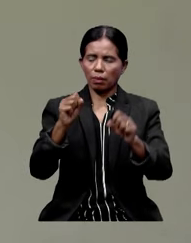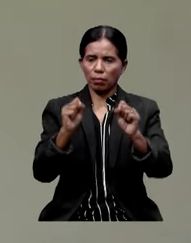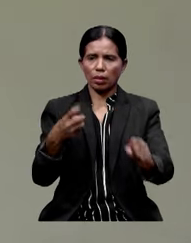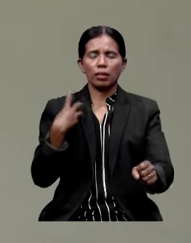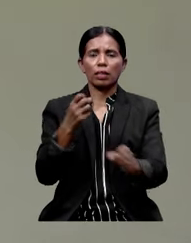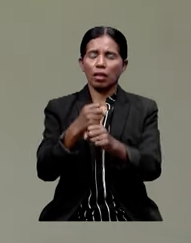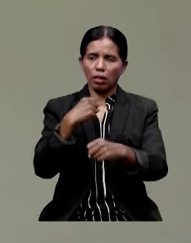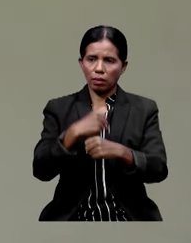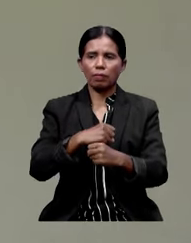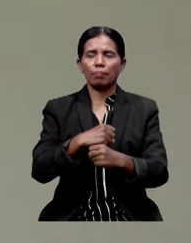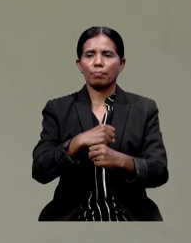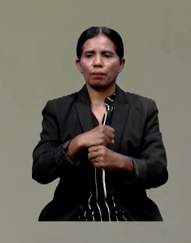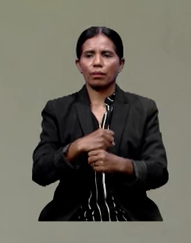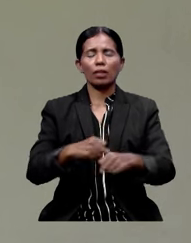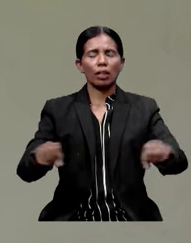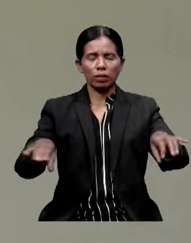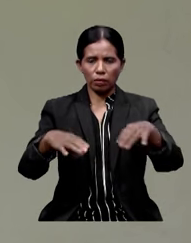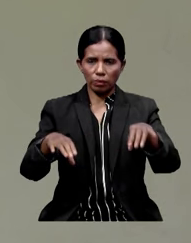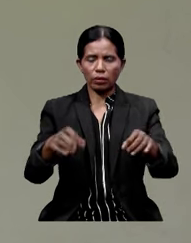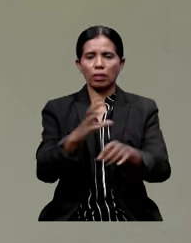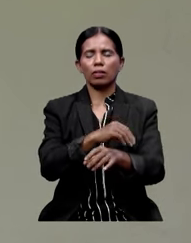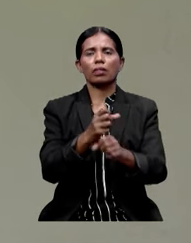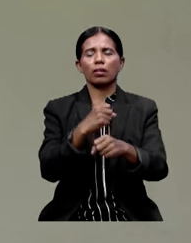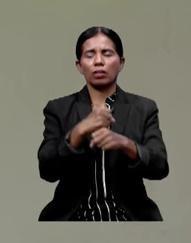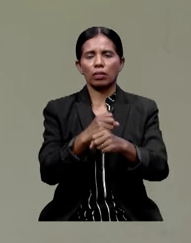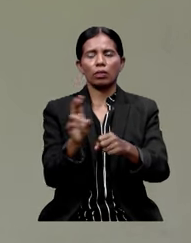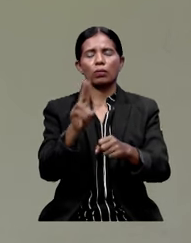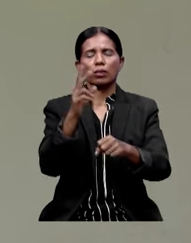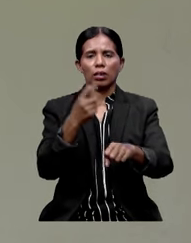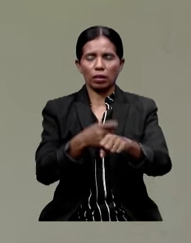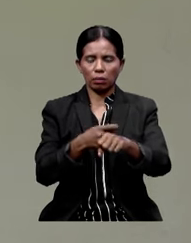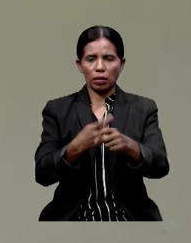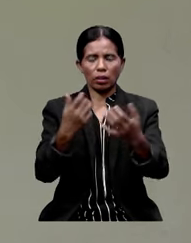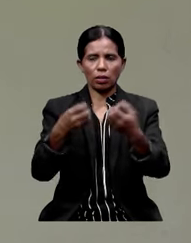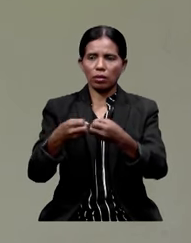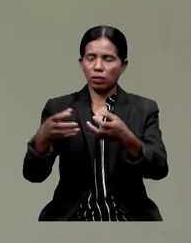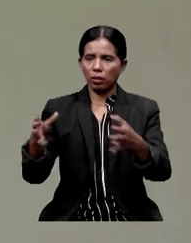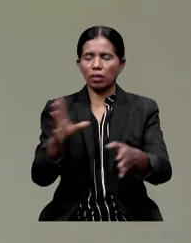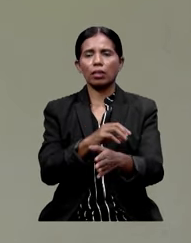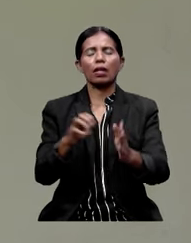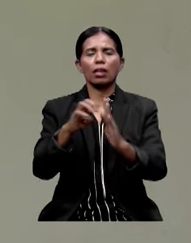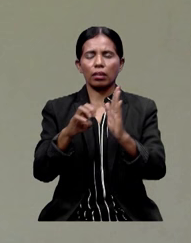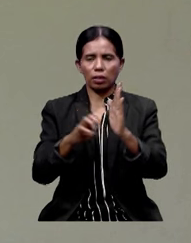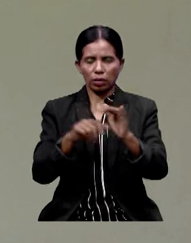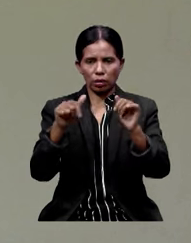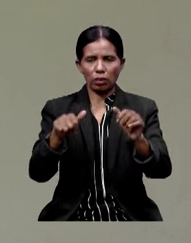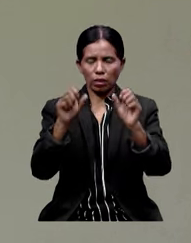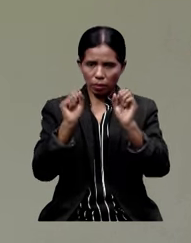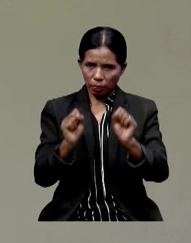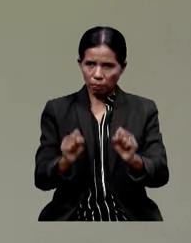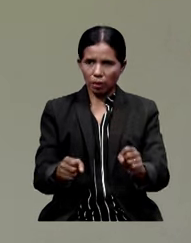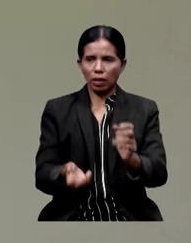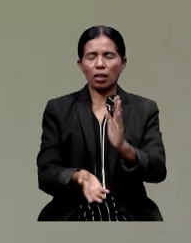produz serviço de produz e aproveitamento de terreno de abandonado ser de estado nian ne o de bele